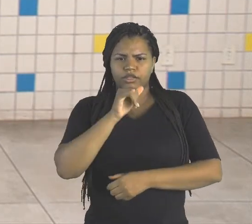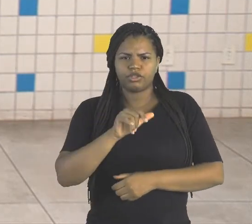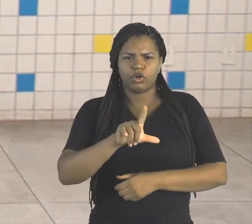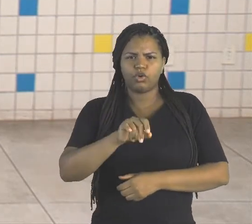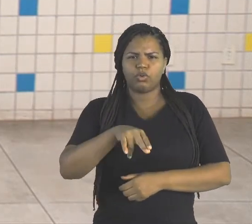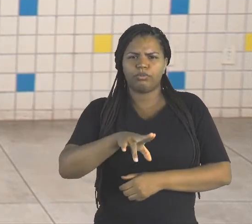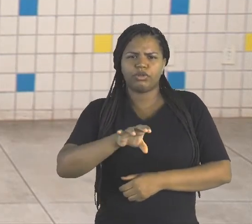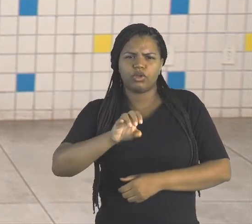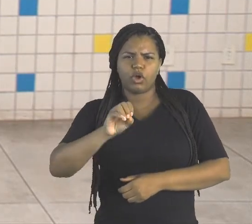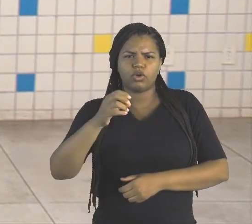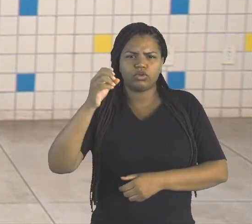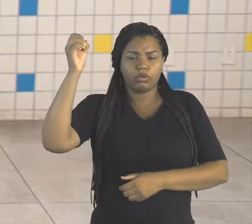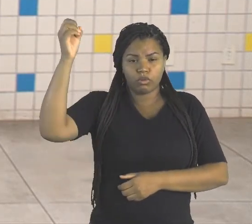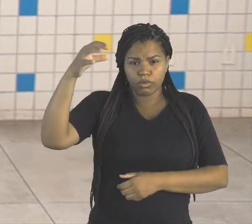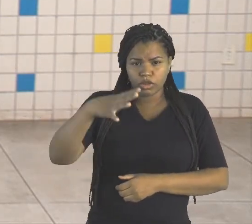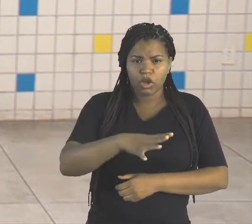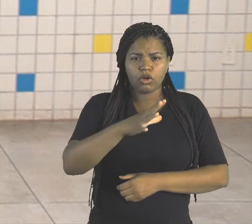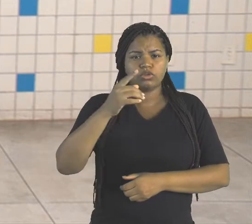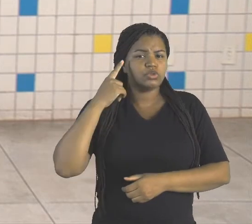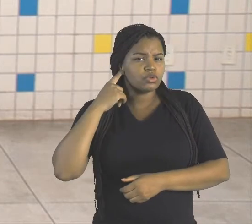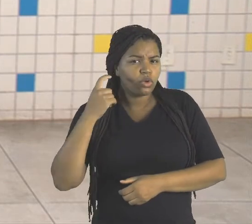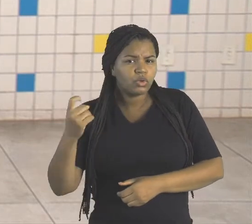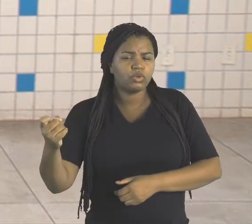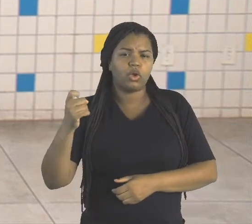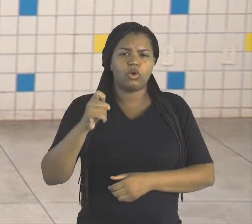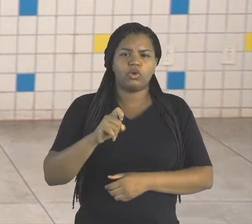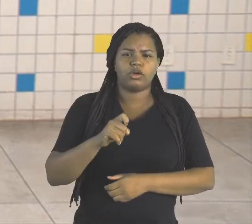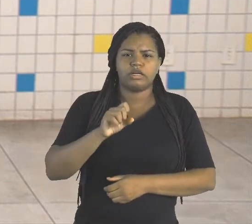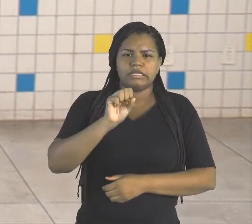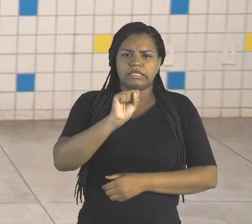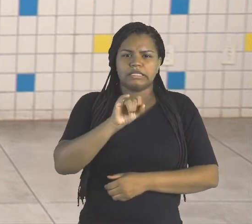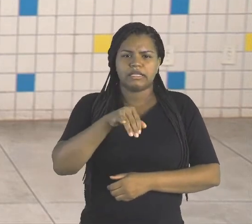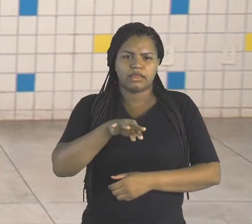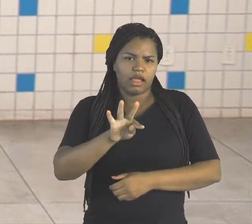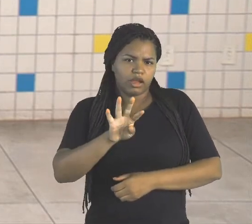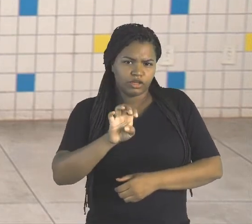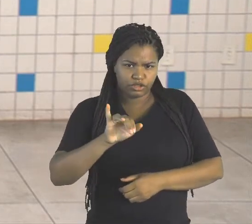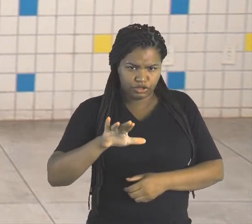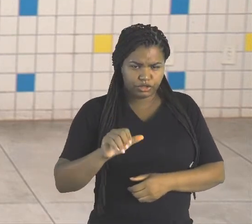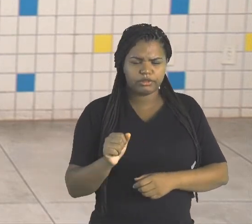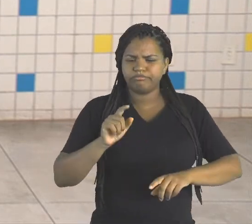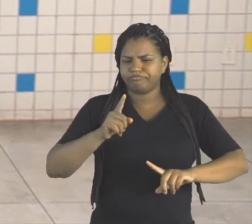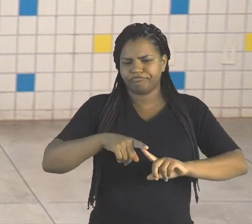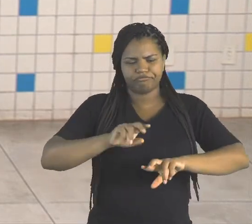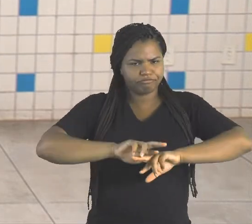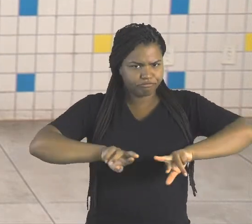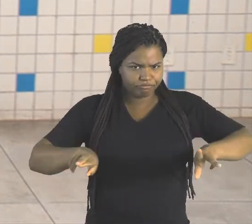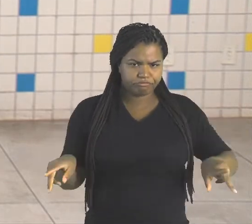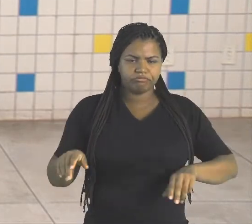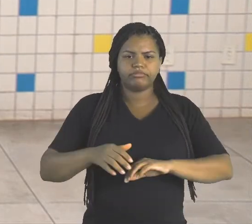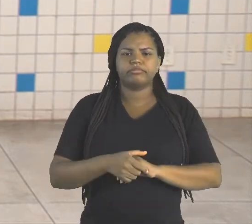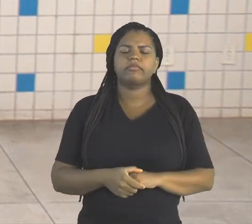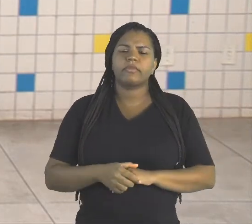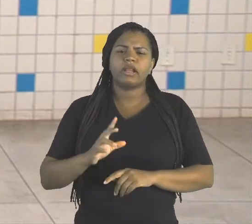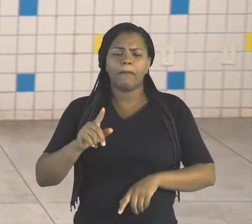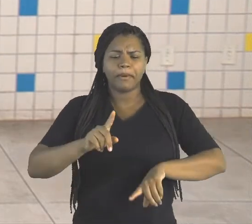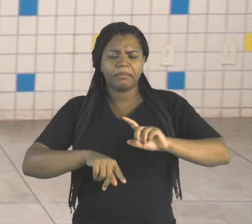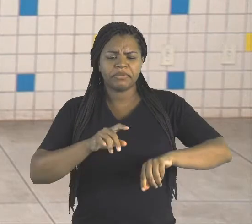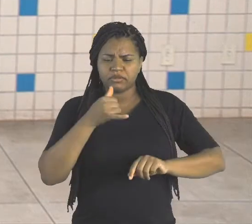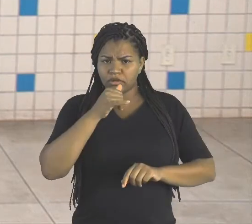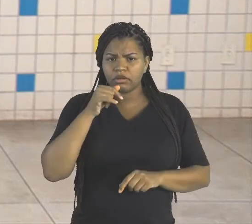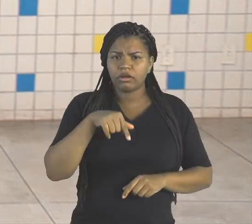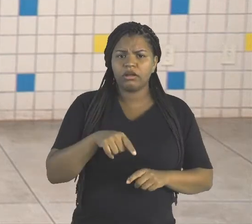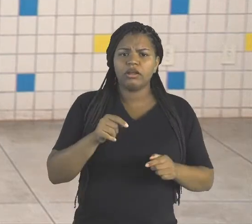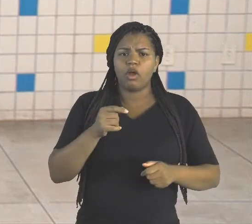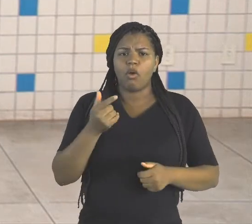luminosa, sonora, entre outros tipos de energia. Alunos, para que o equipamento elétrico funcione, é preciso